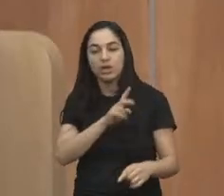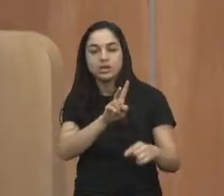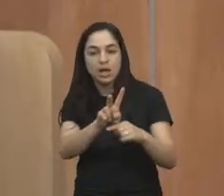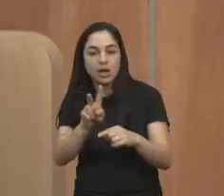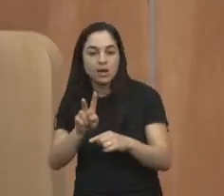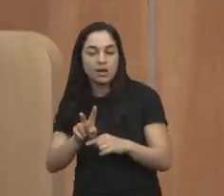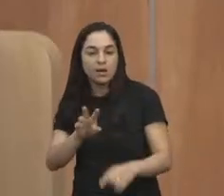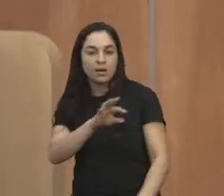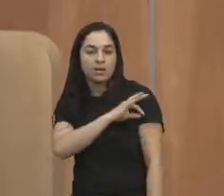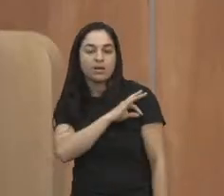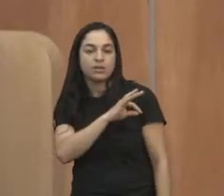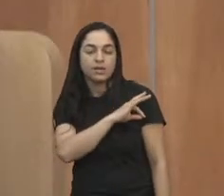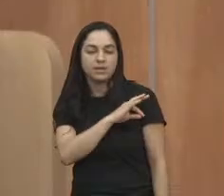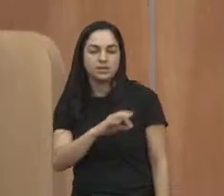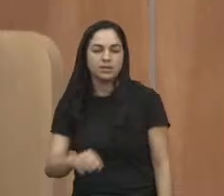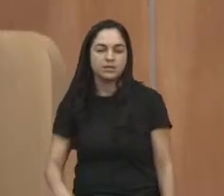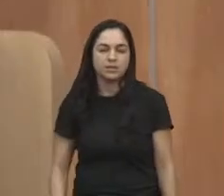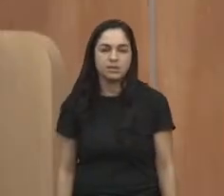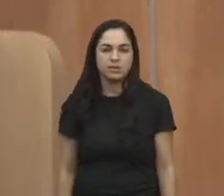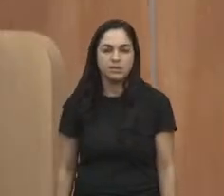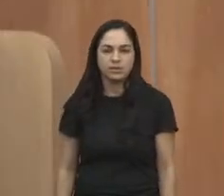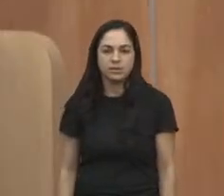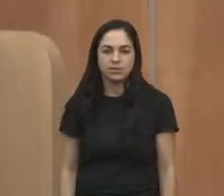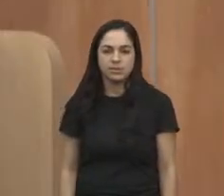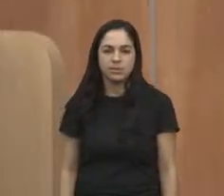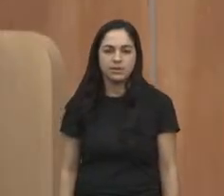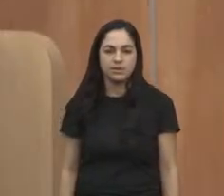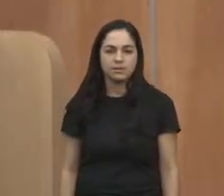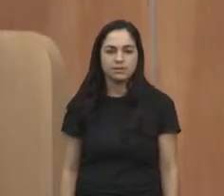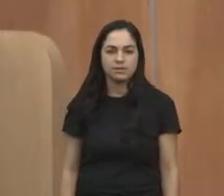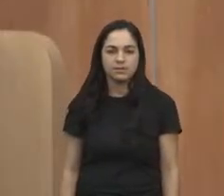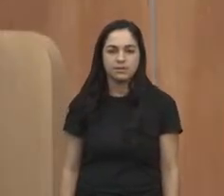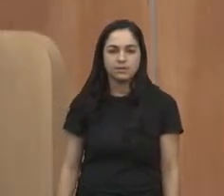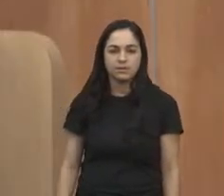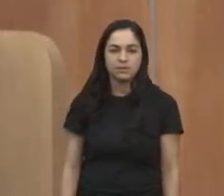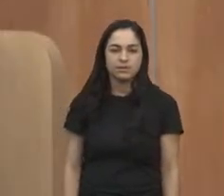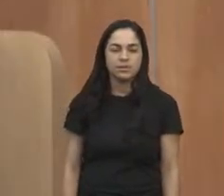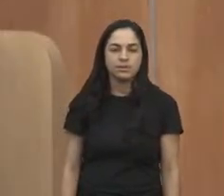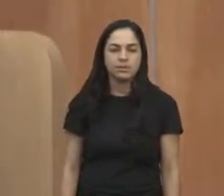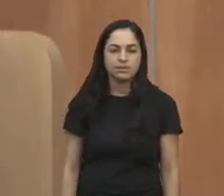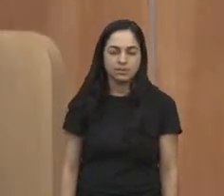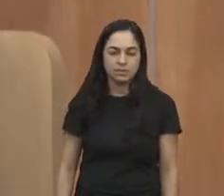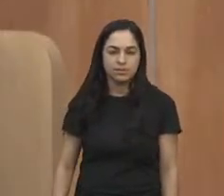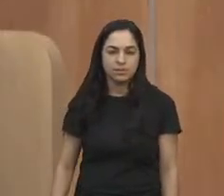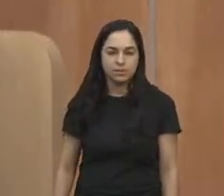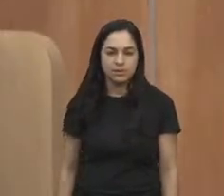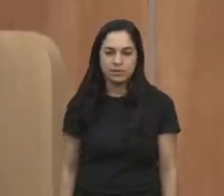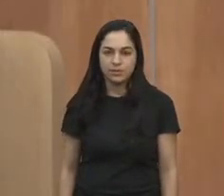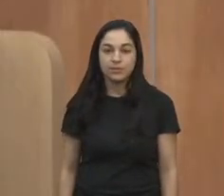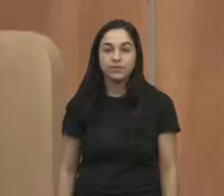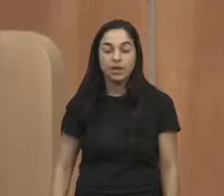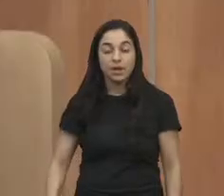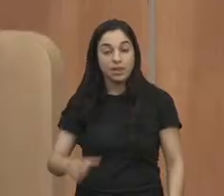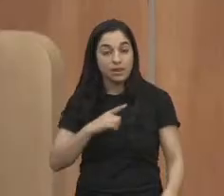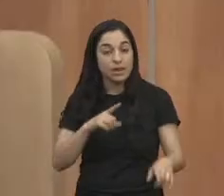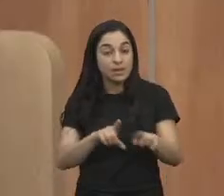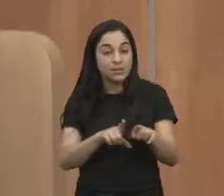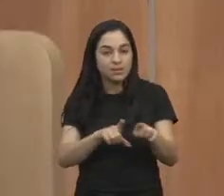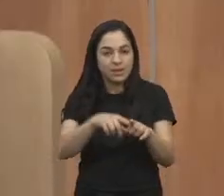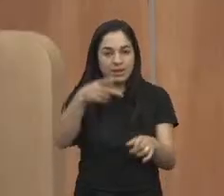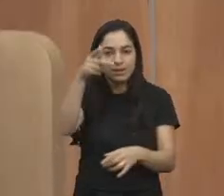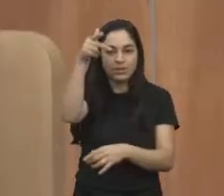atua nesse setor. A gente também tem como apoio o Centro de Operações Integradas, o COI, que ajuda no monitoramento dessas